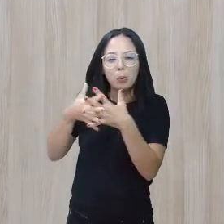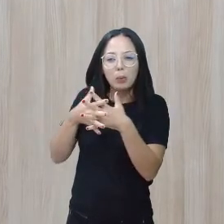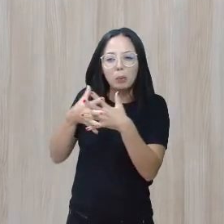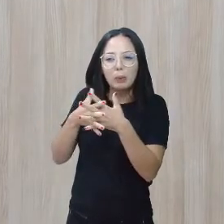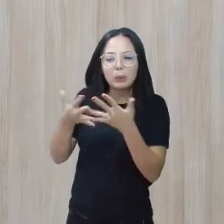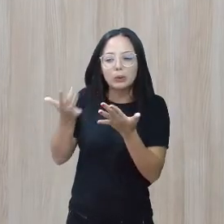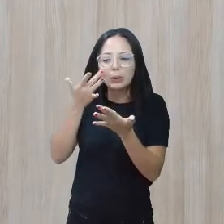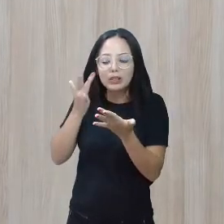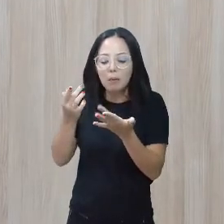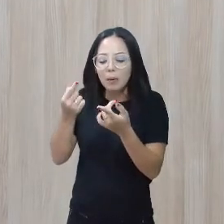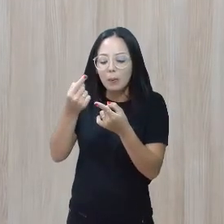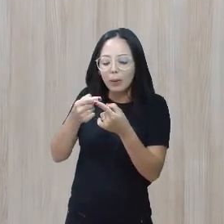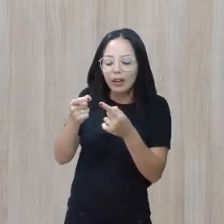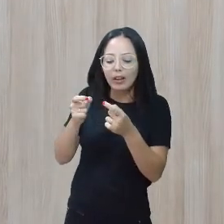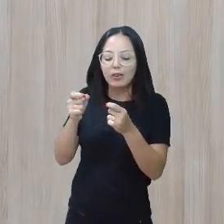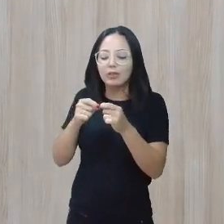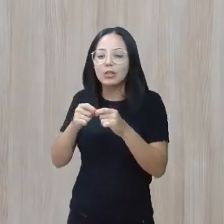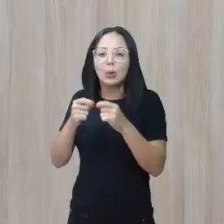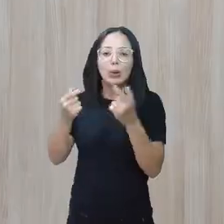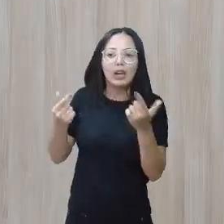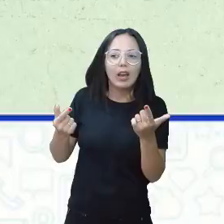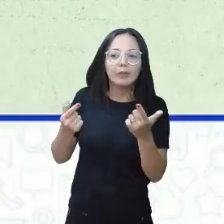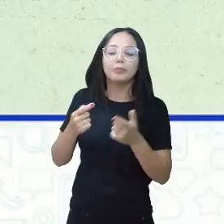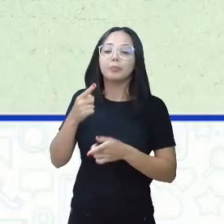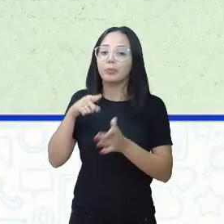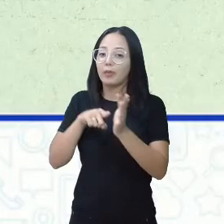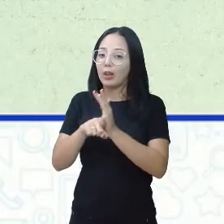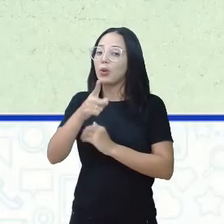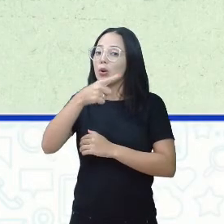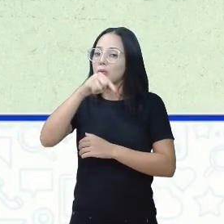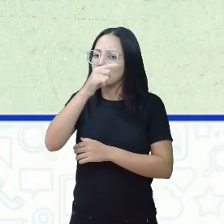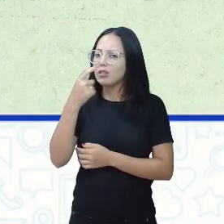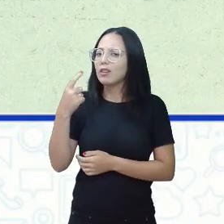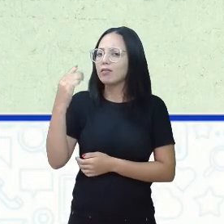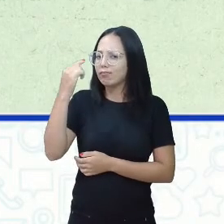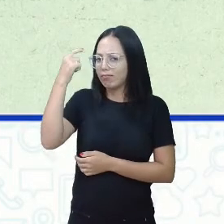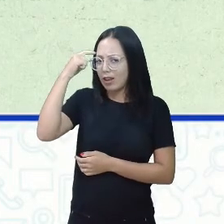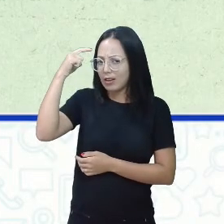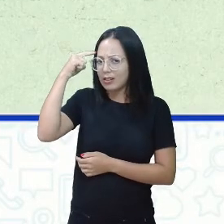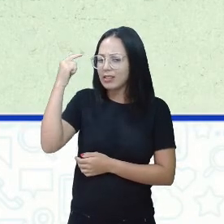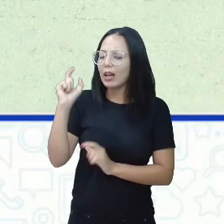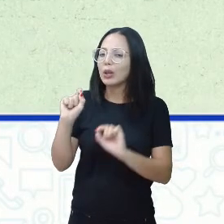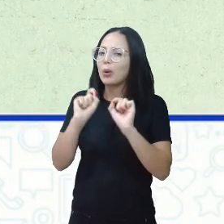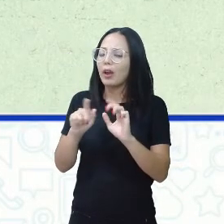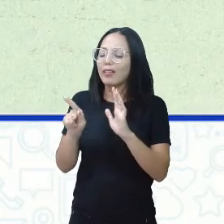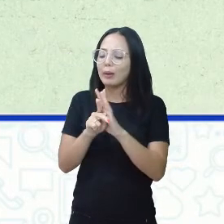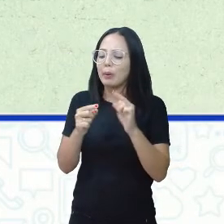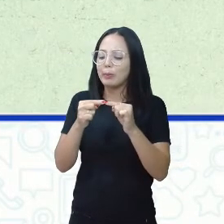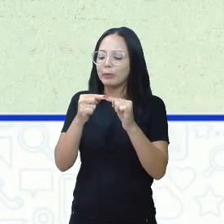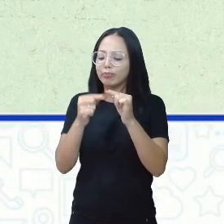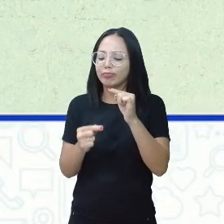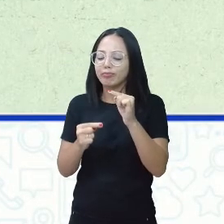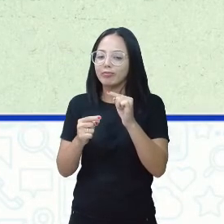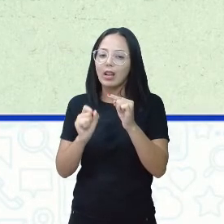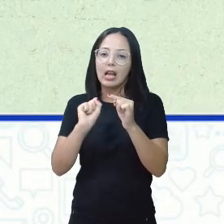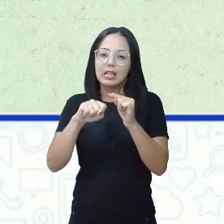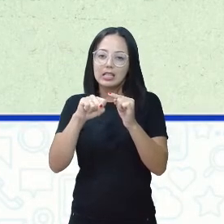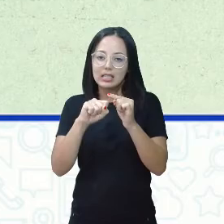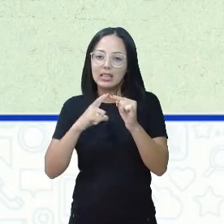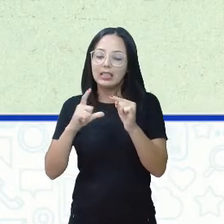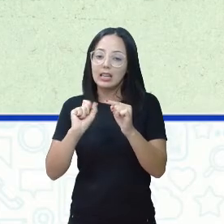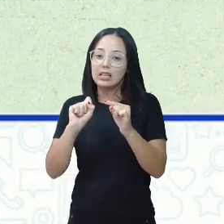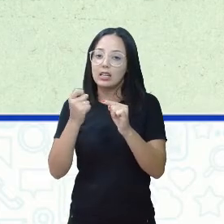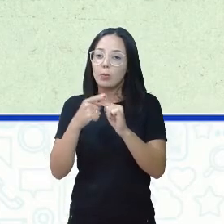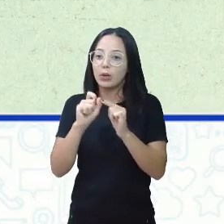sem porquê, sem saber o que fazer? Você acha que há um mal-entendido na comunicação entre os meninos? Provavelmente, né? Porque se